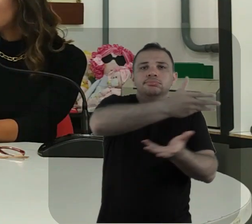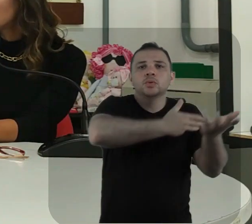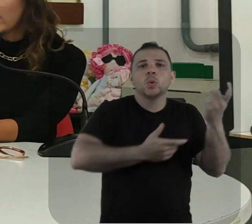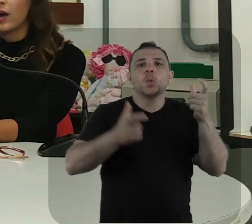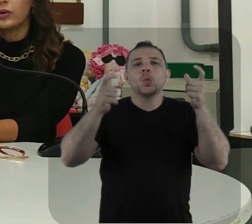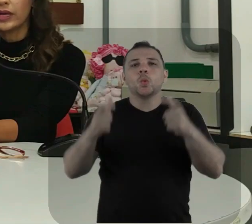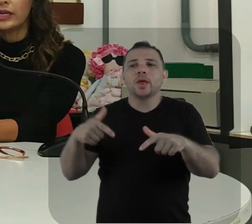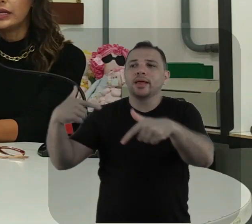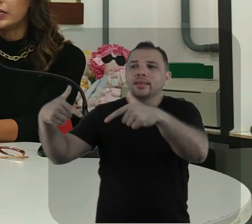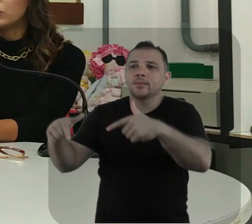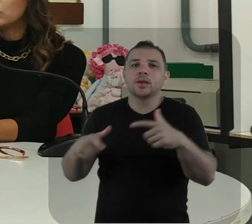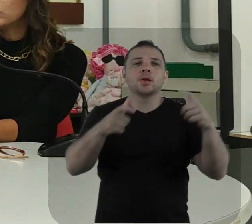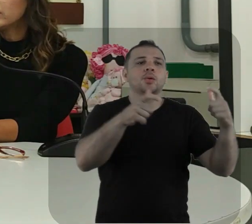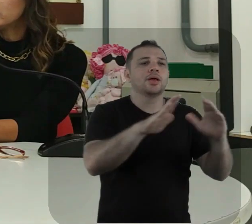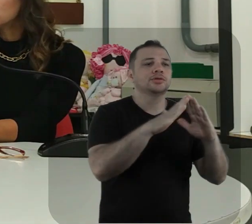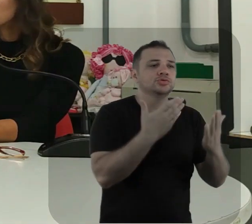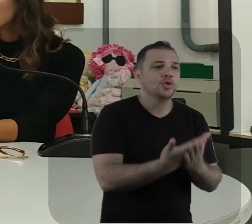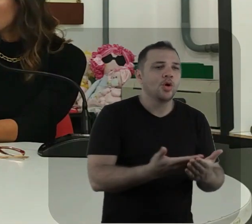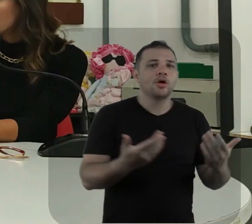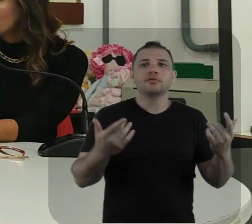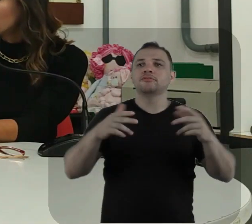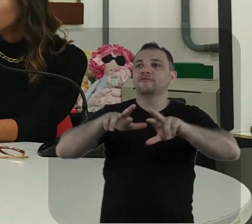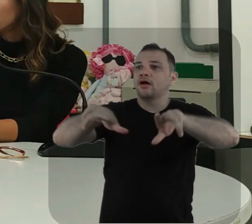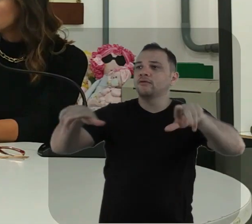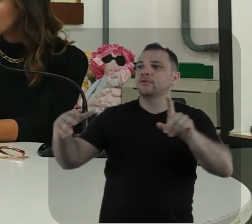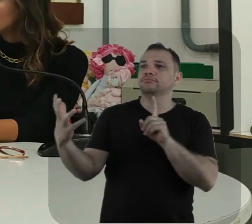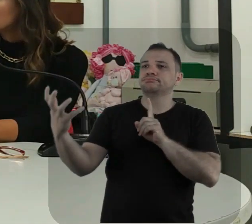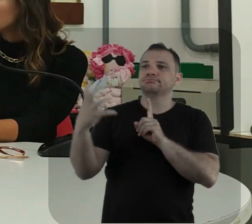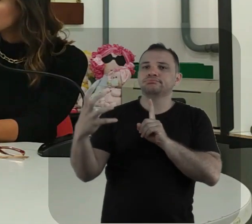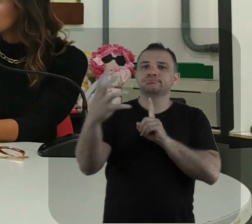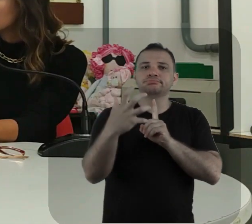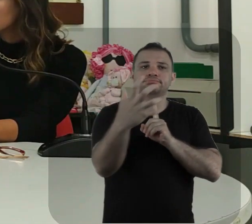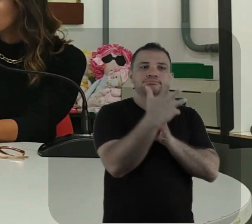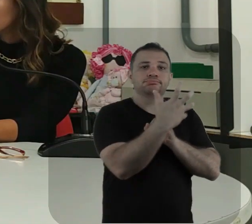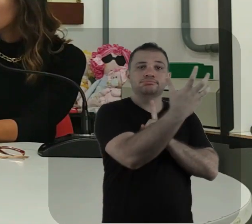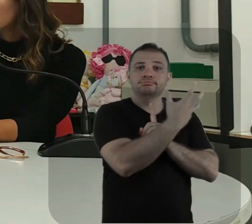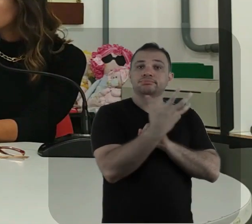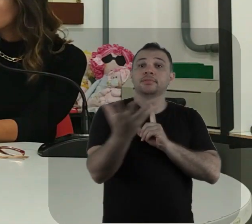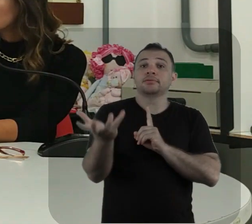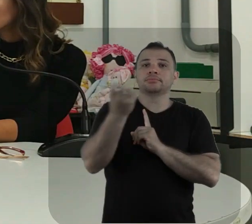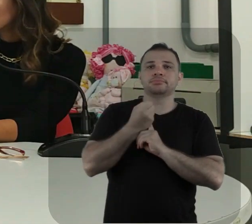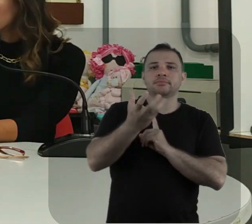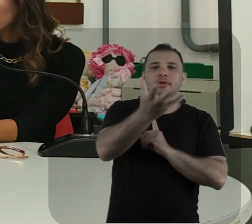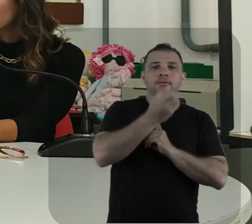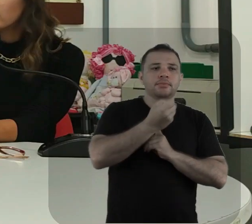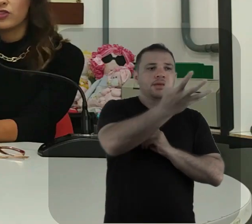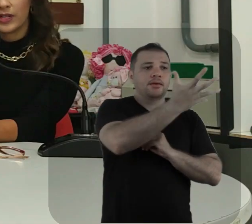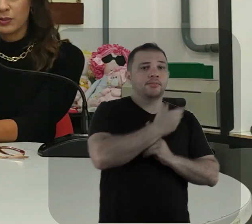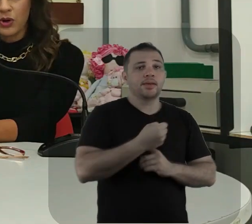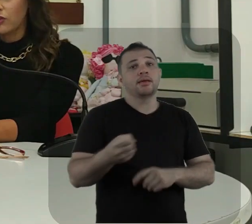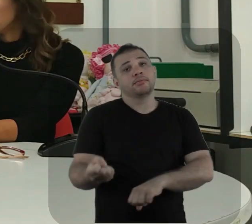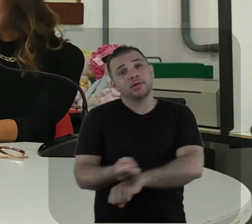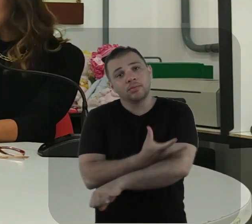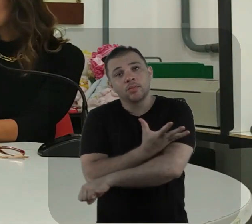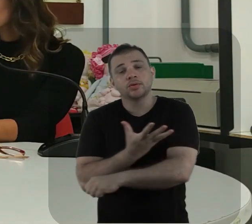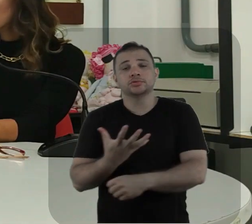ambiente educacional, né? E tudo isso compõe, faz parte do processo dele aquisitório de repertório, de resposta